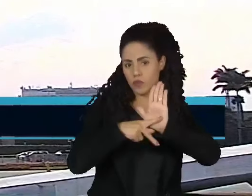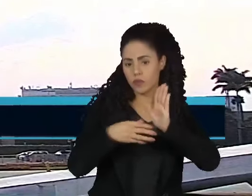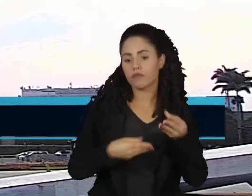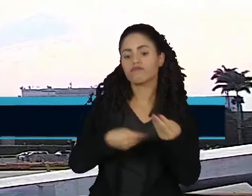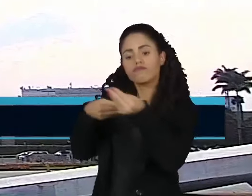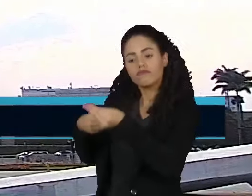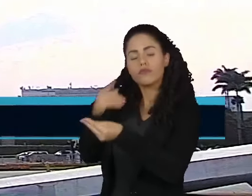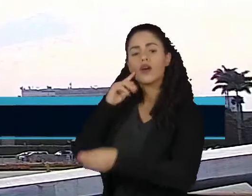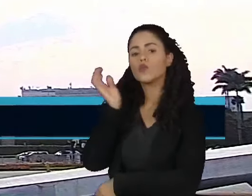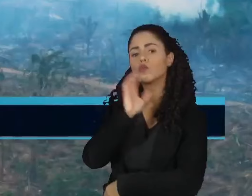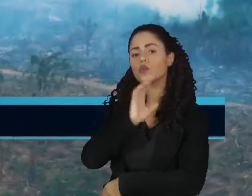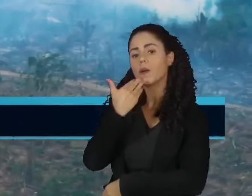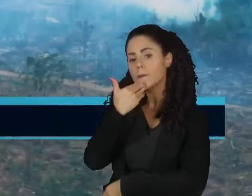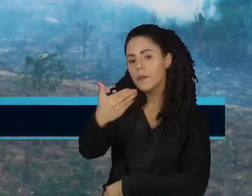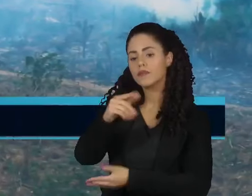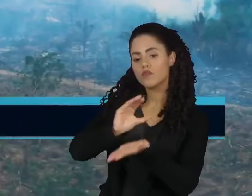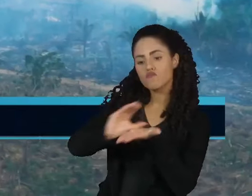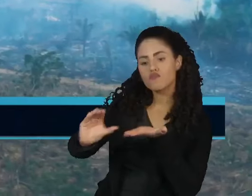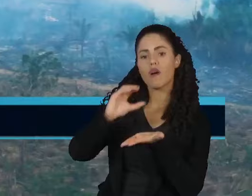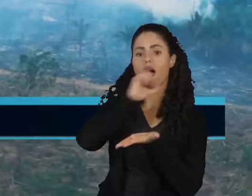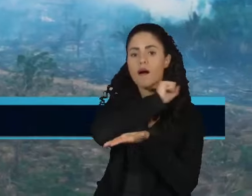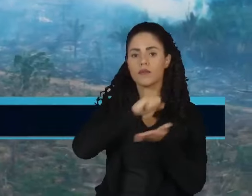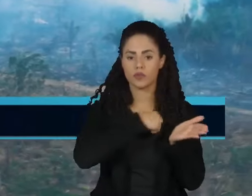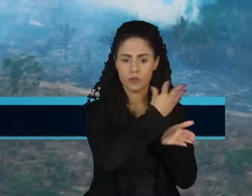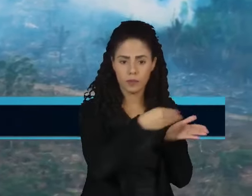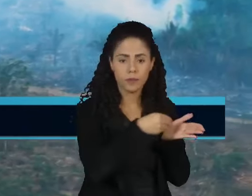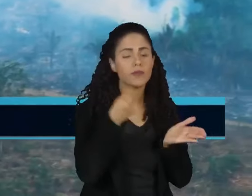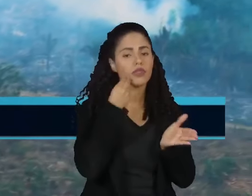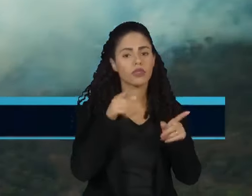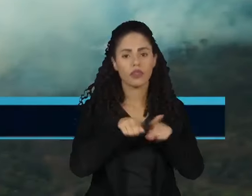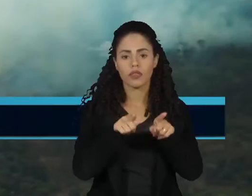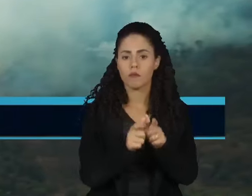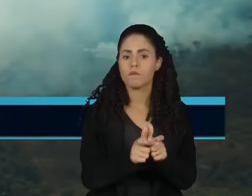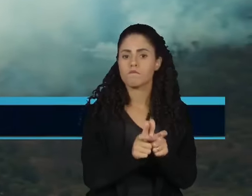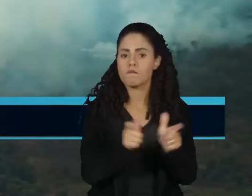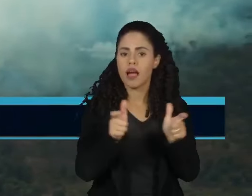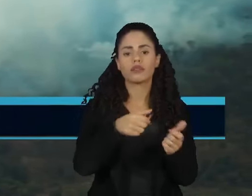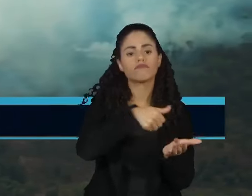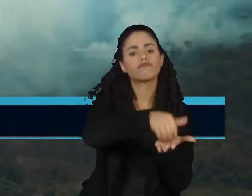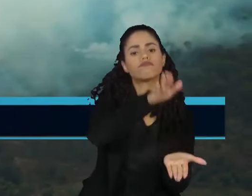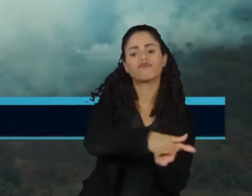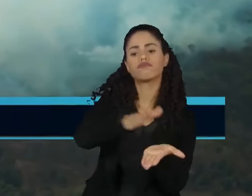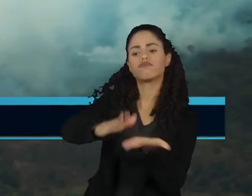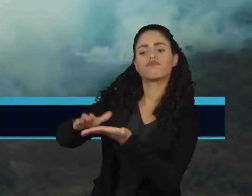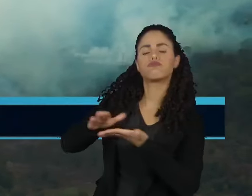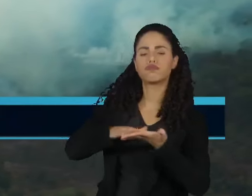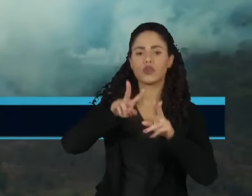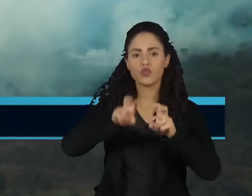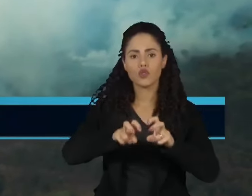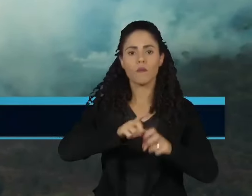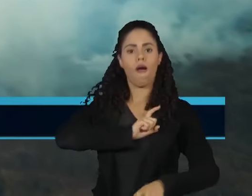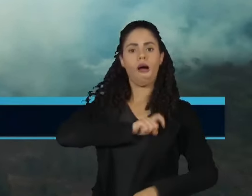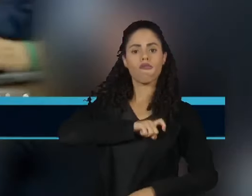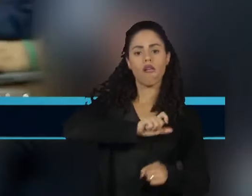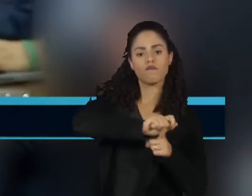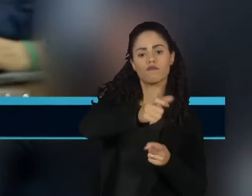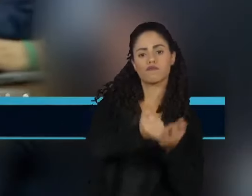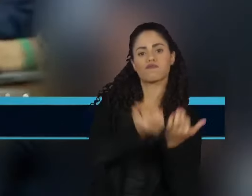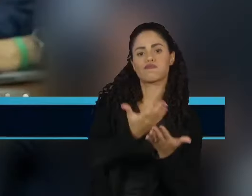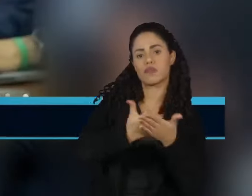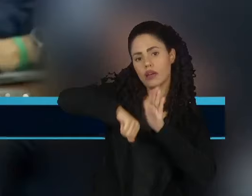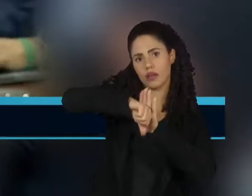para acelerar os repasses do Fundo Amazônia e ainda aumentar punições relacionadas aos crimes ambientais. Um